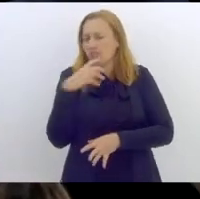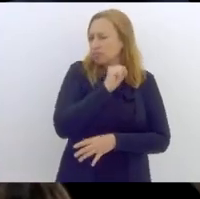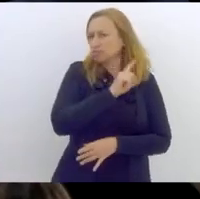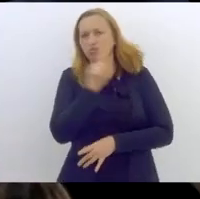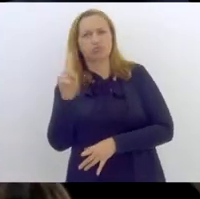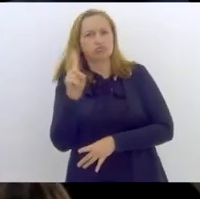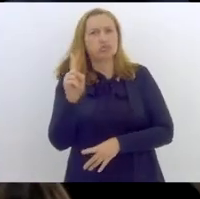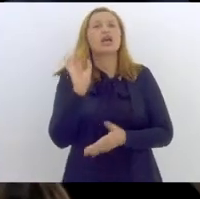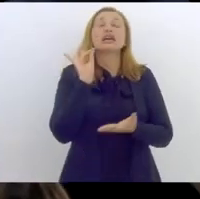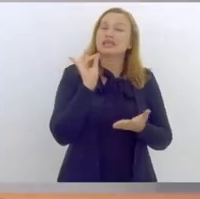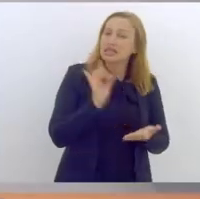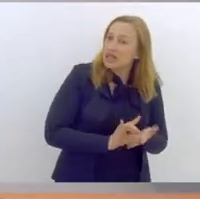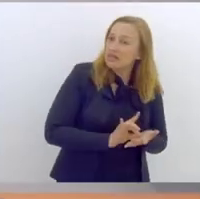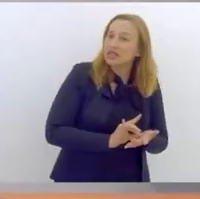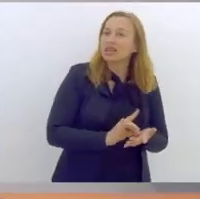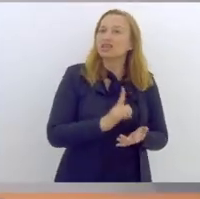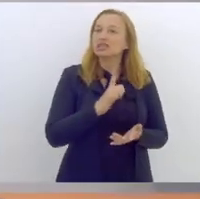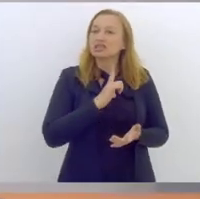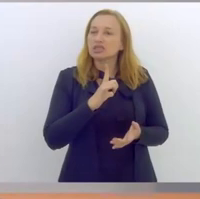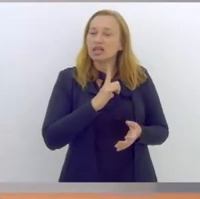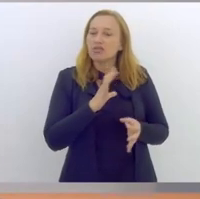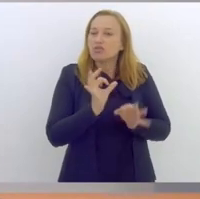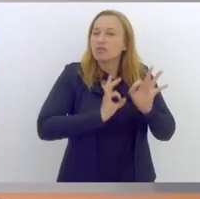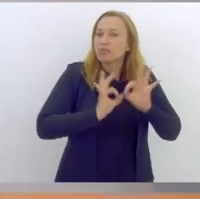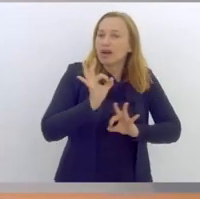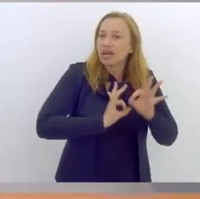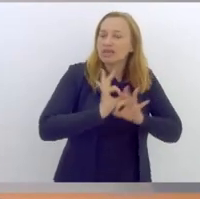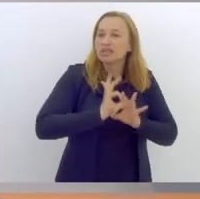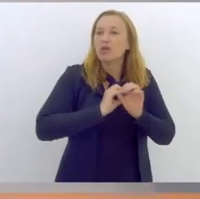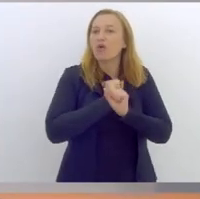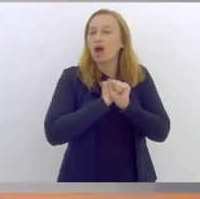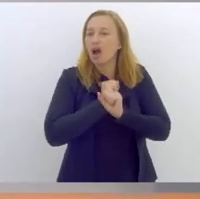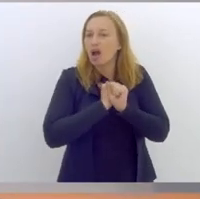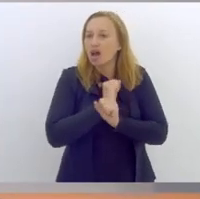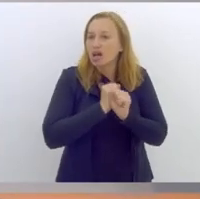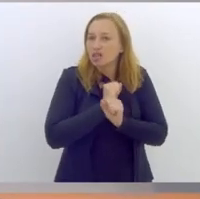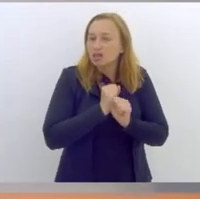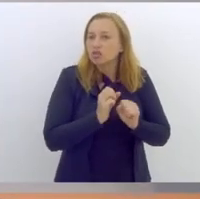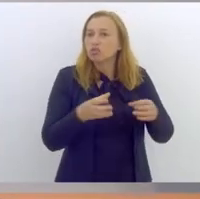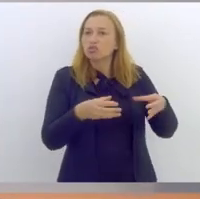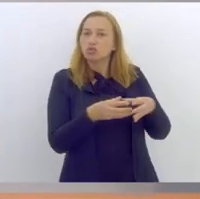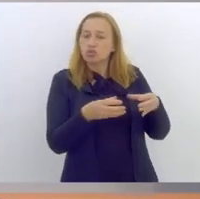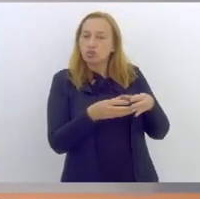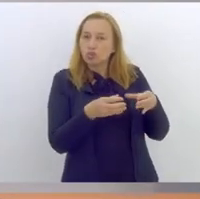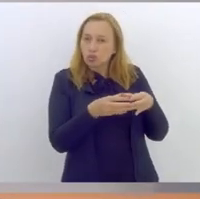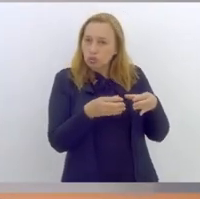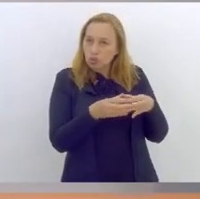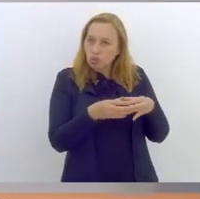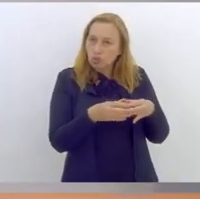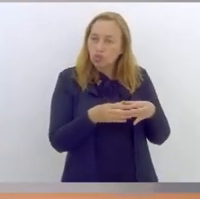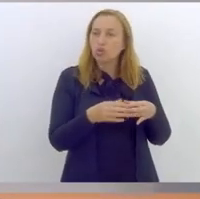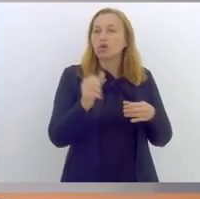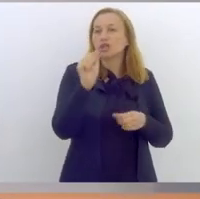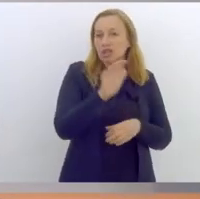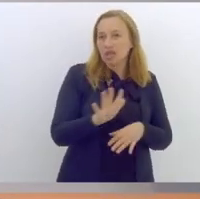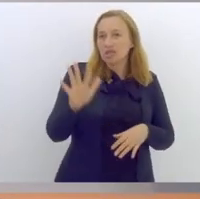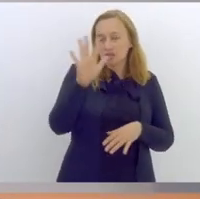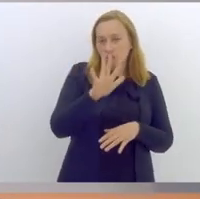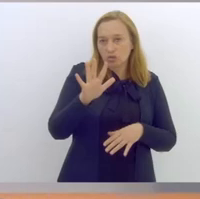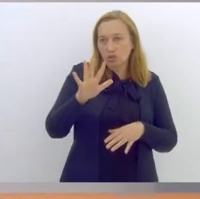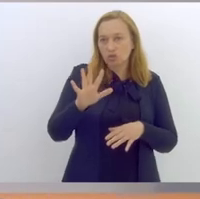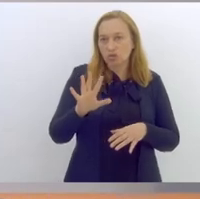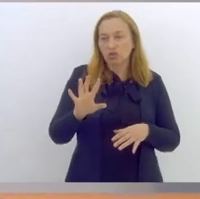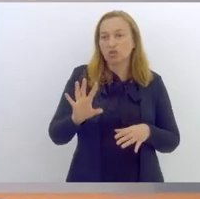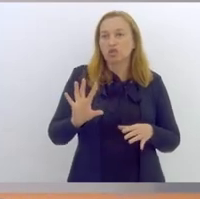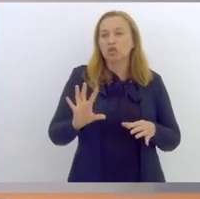na verdade houve um pleito da categoria já há um tempo isso em nível Nacional de unificação